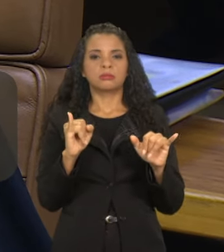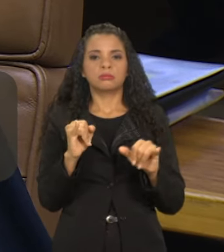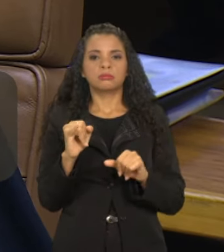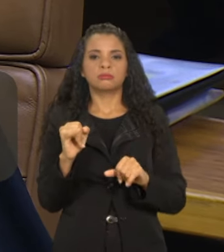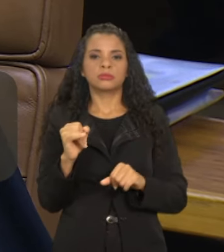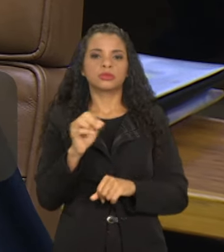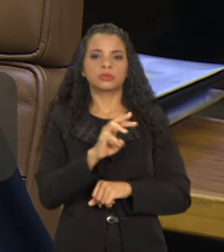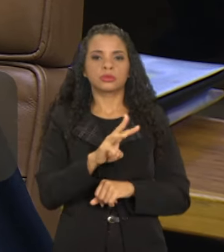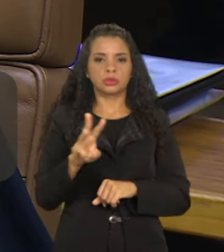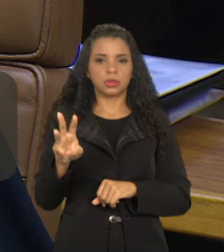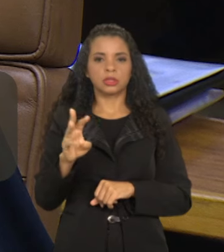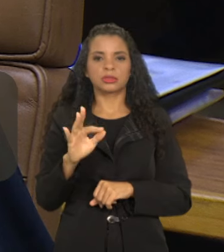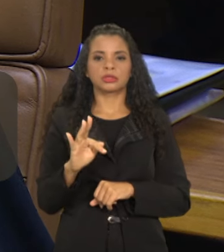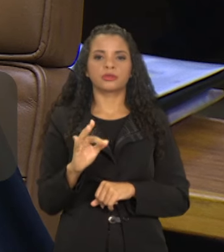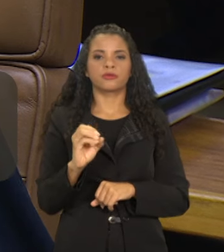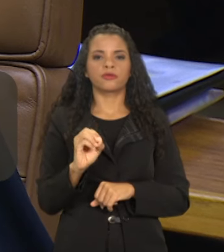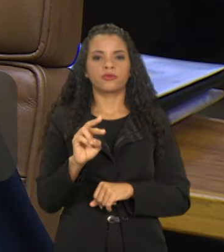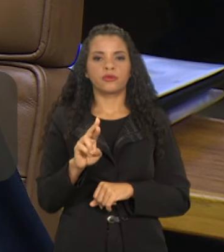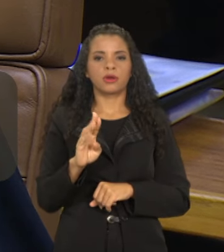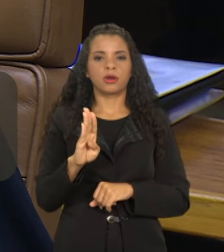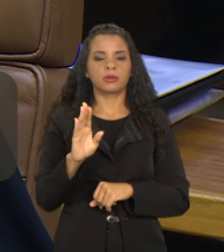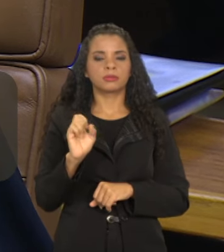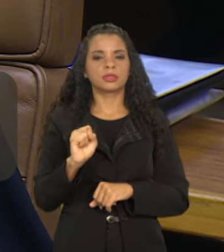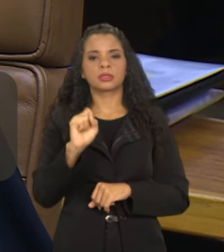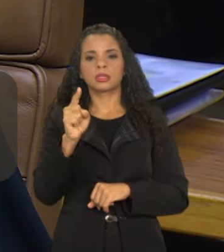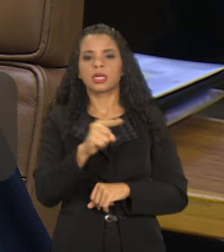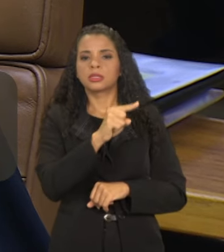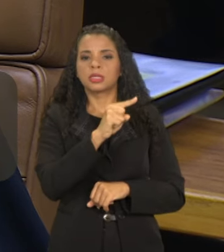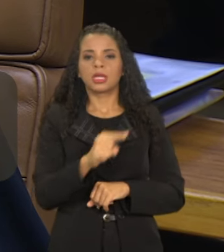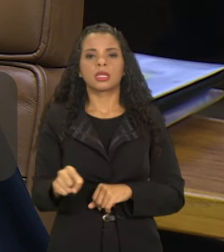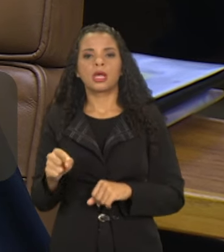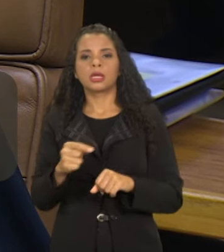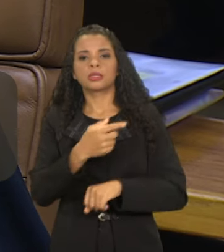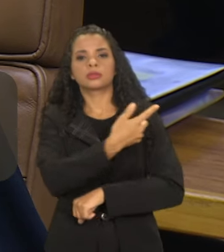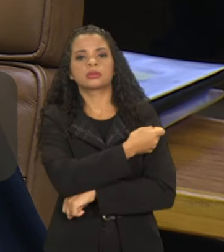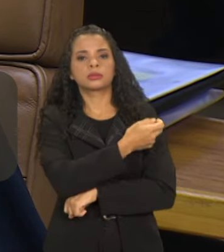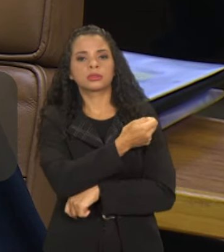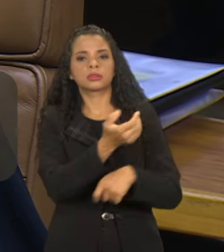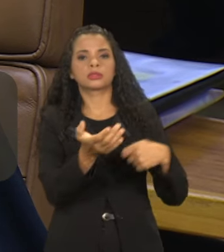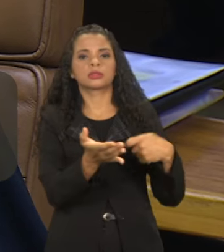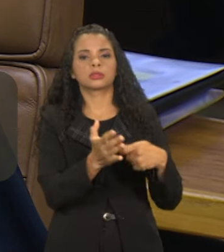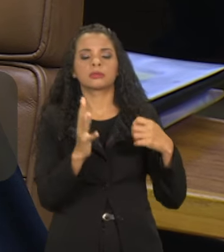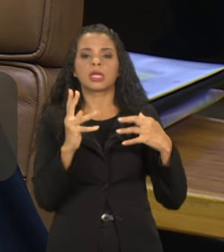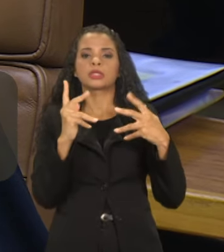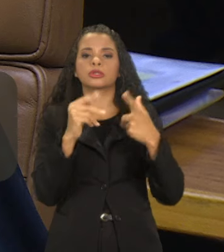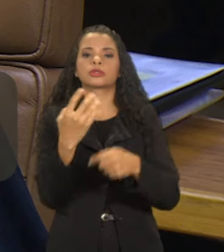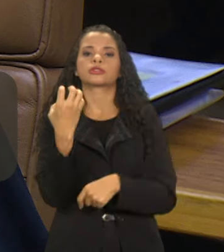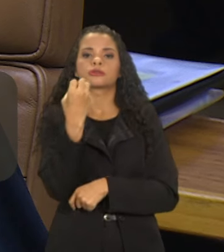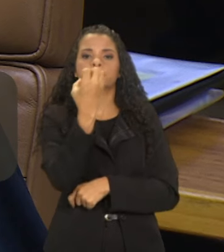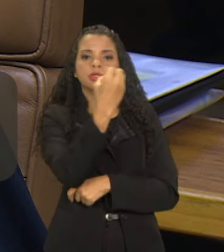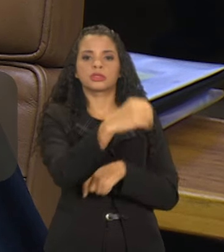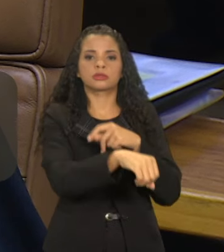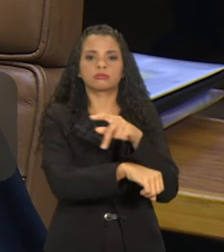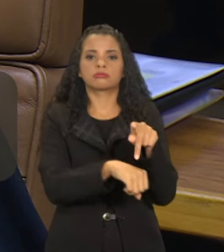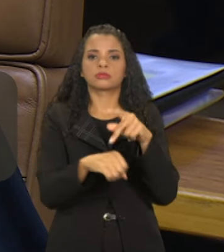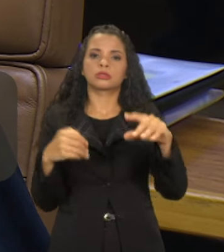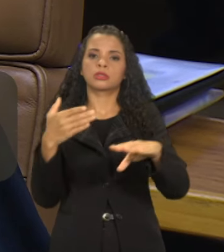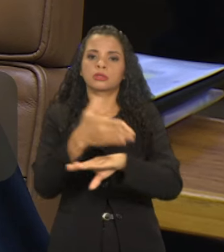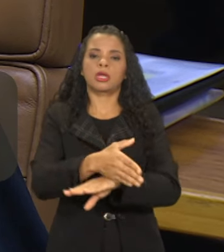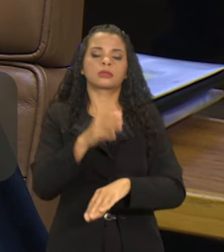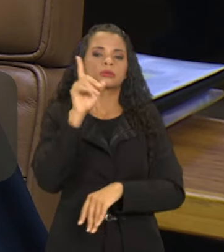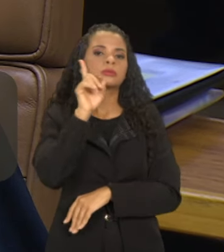emergência de saúde pública da Covid para todos os viajantes internacionais que ingressaram em seu território conforme segue. Os Estados